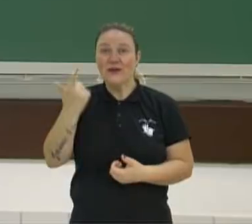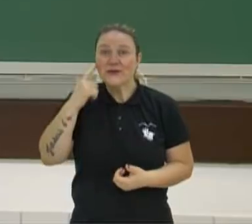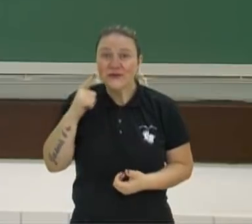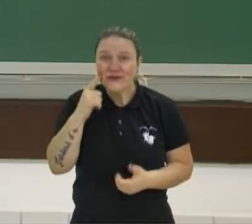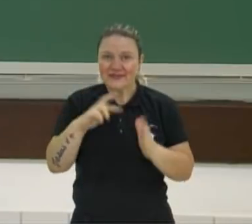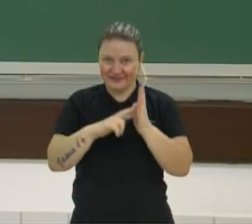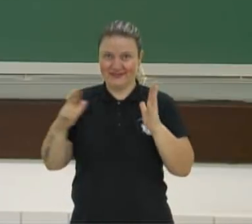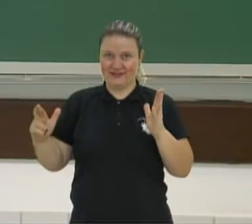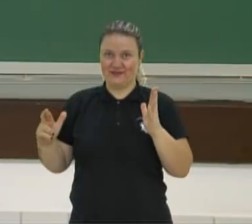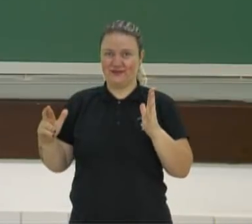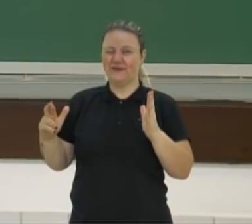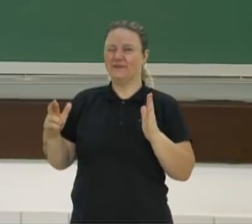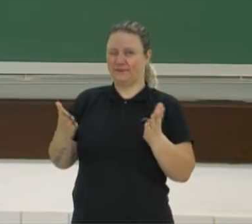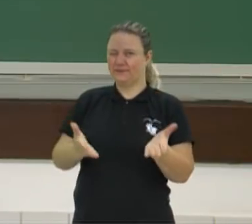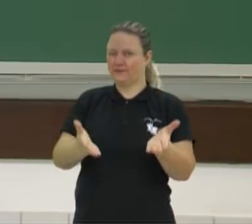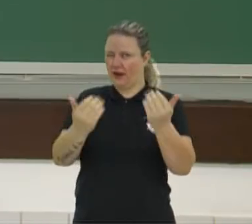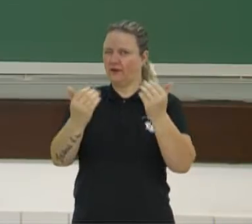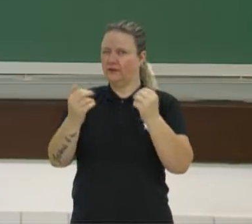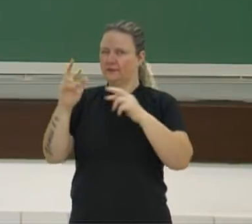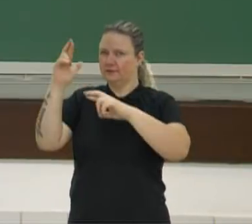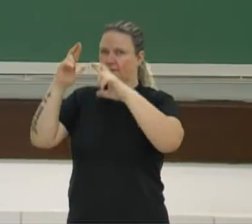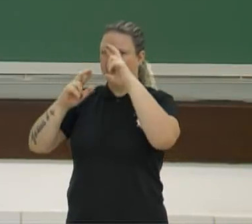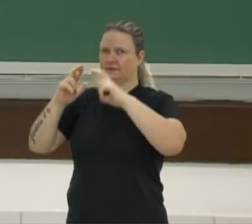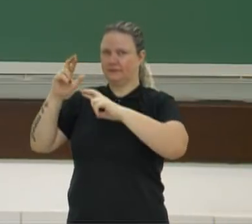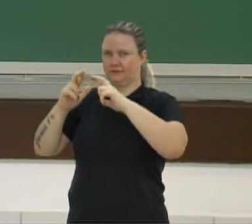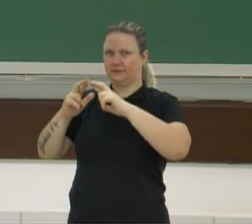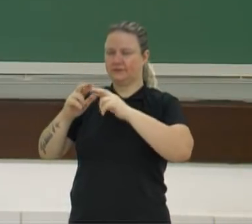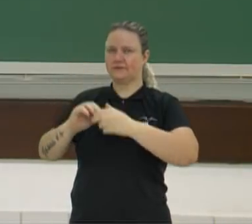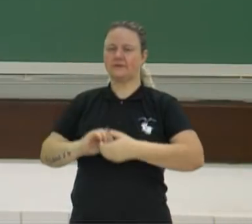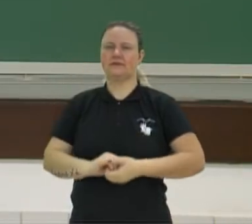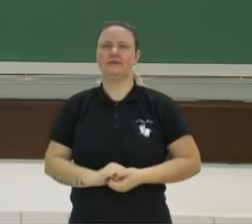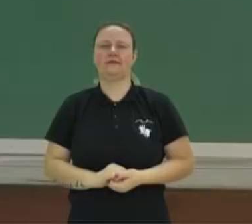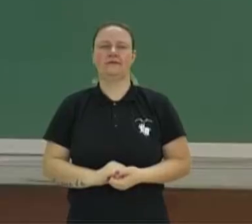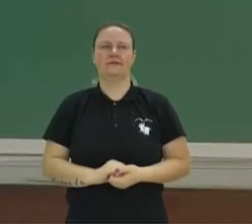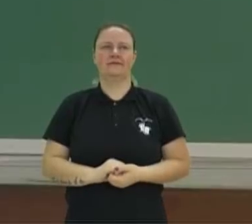Respondeu? Então confira a nossa possibilidade, a nossa sugestão.